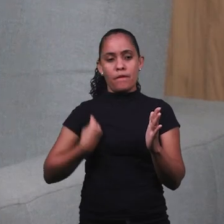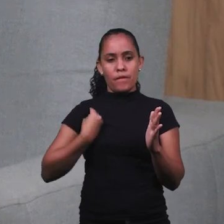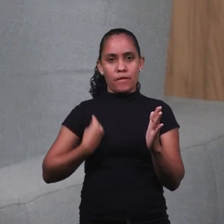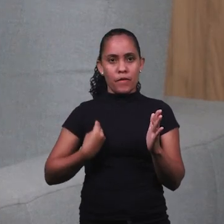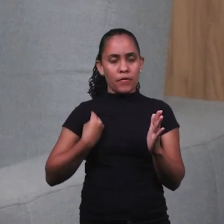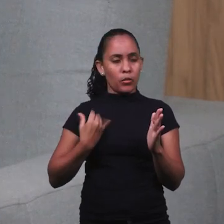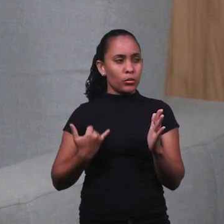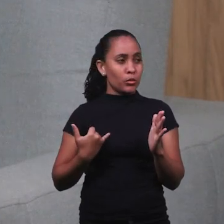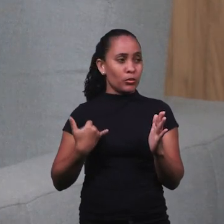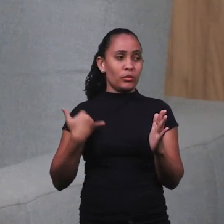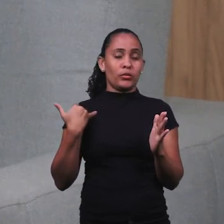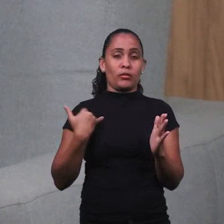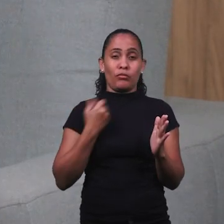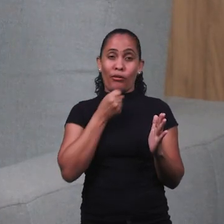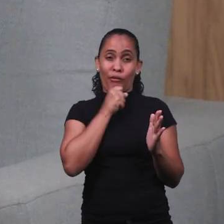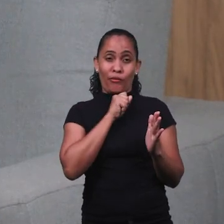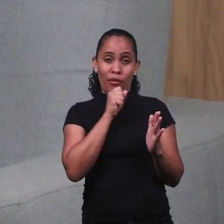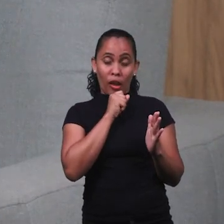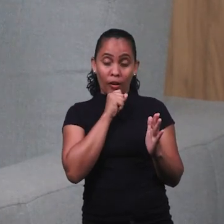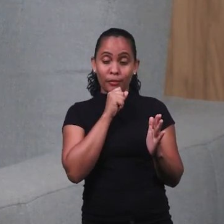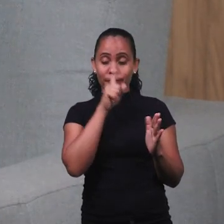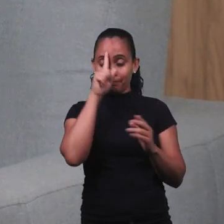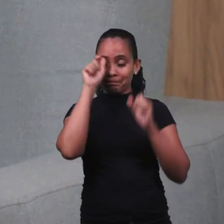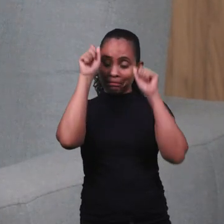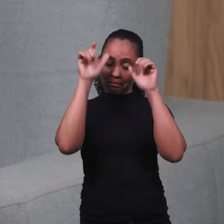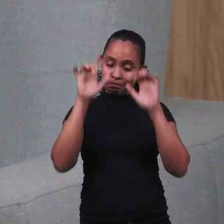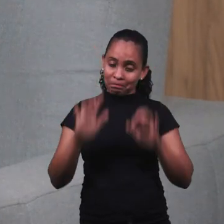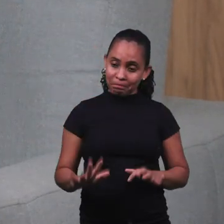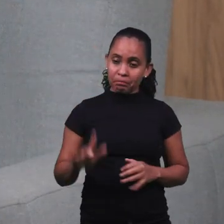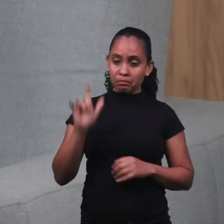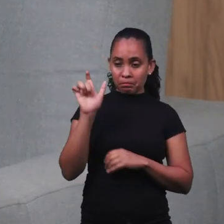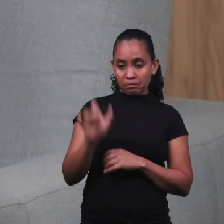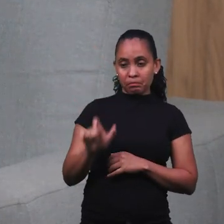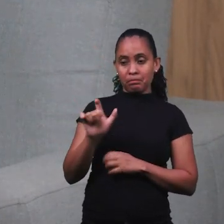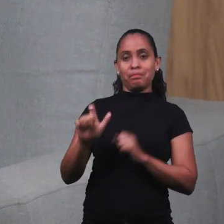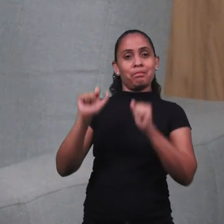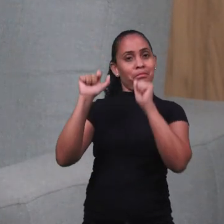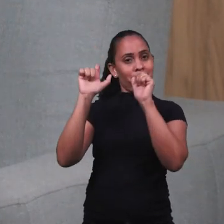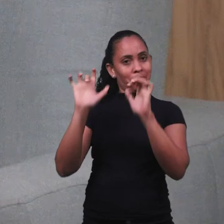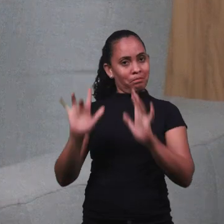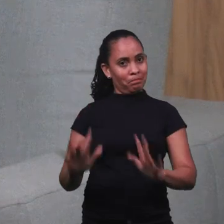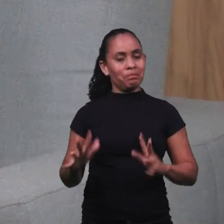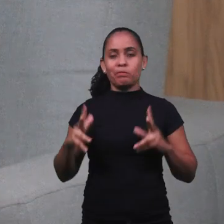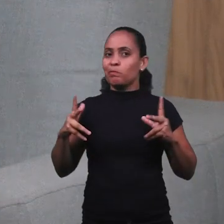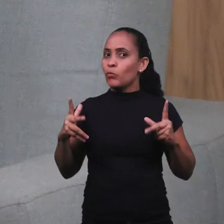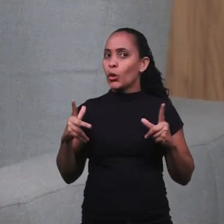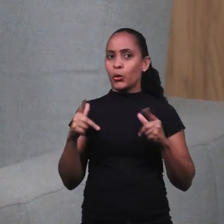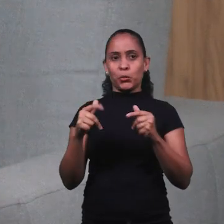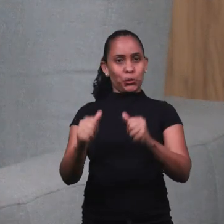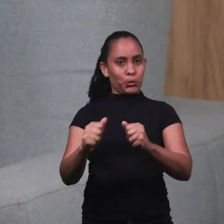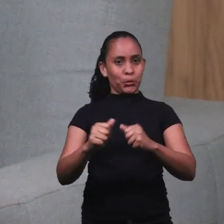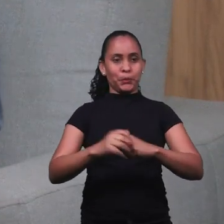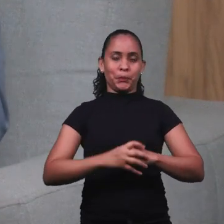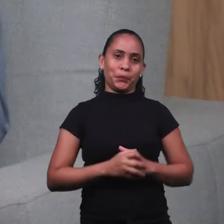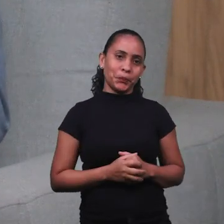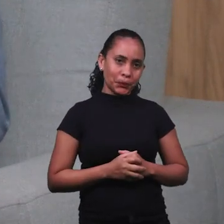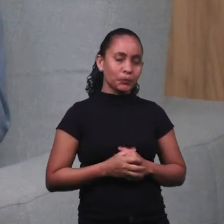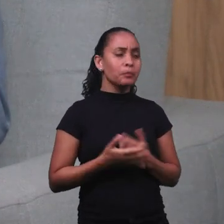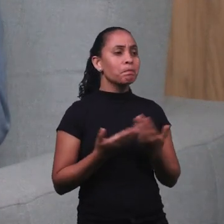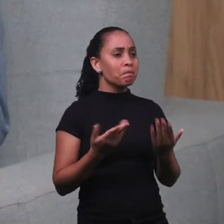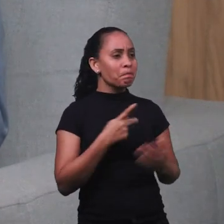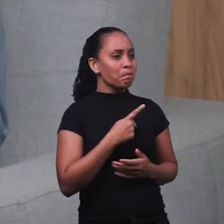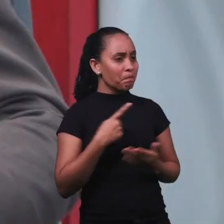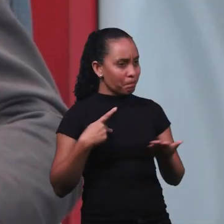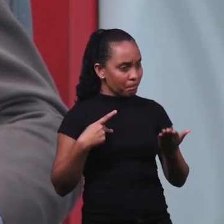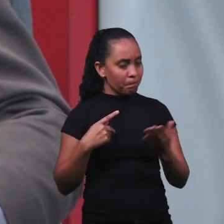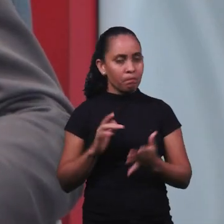avançada, Deus confirma aqui que a bênção dele, ela foi completa, abençoou em tudo. Pastor